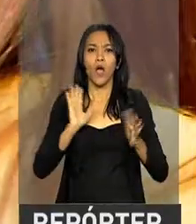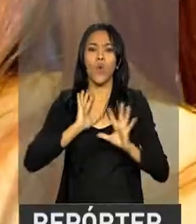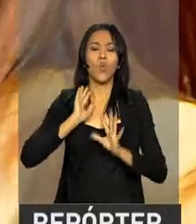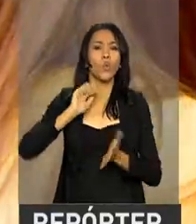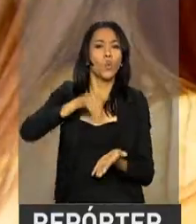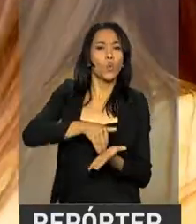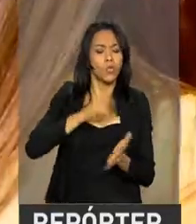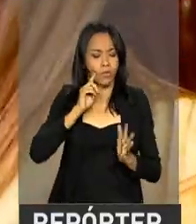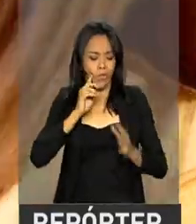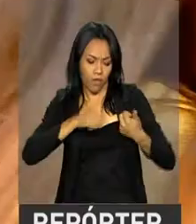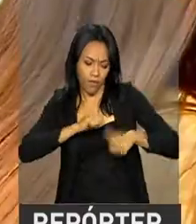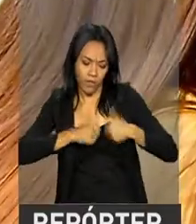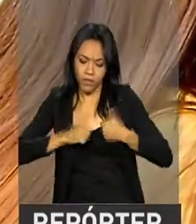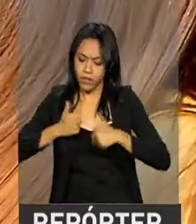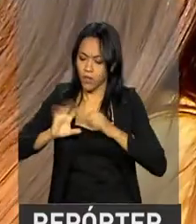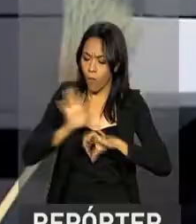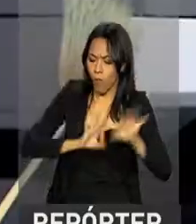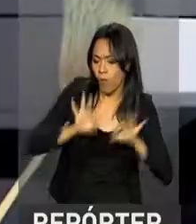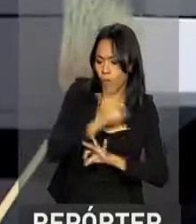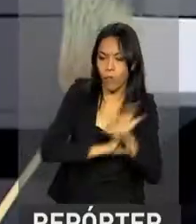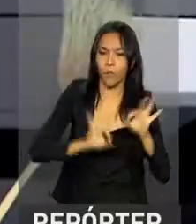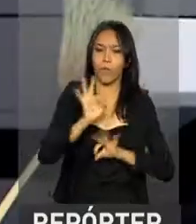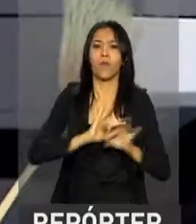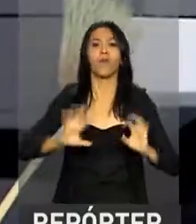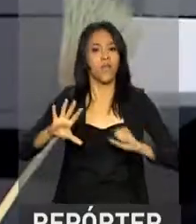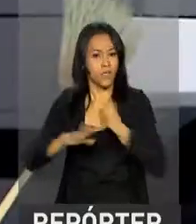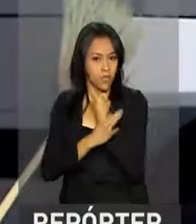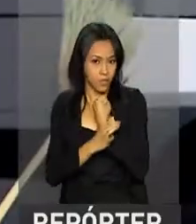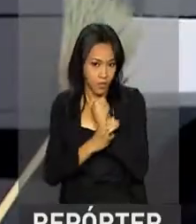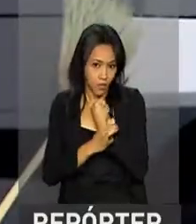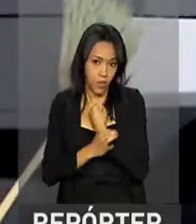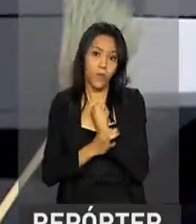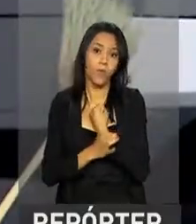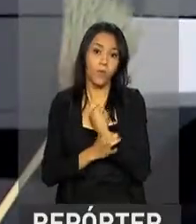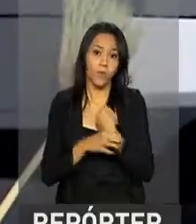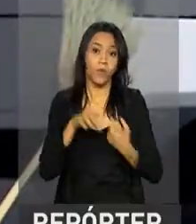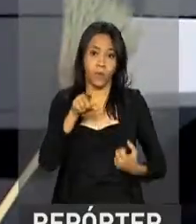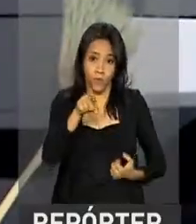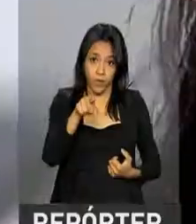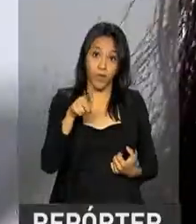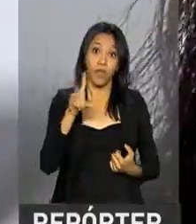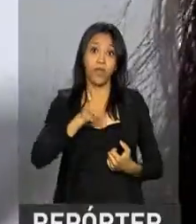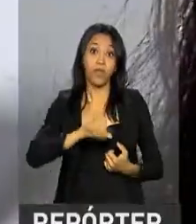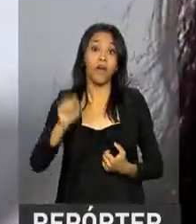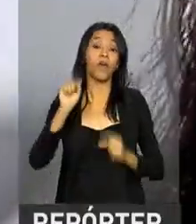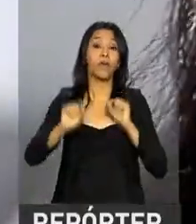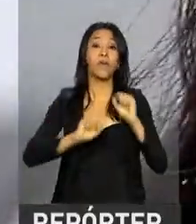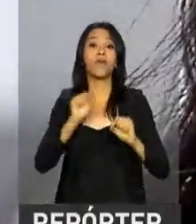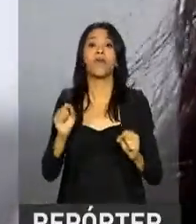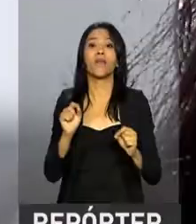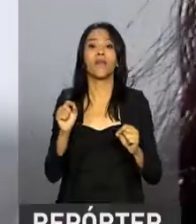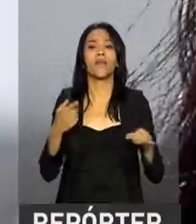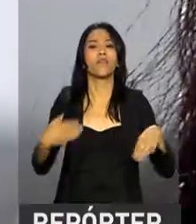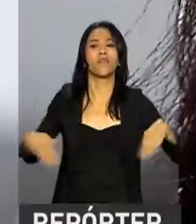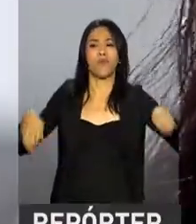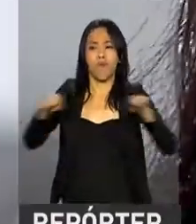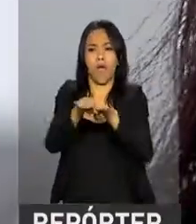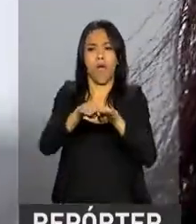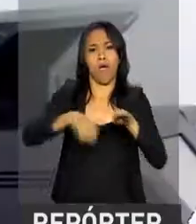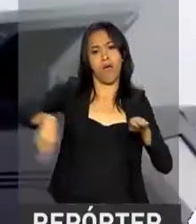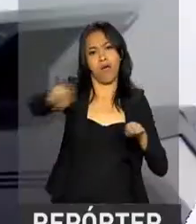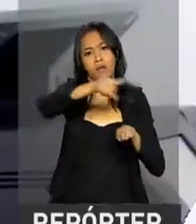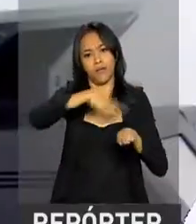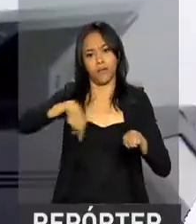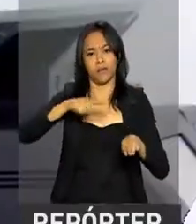revisões e garante que a estrutura de segurança aprimorada vai proporcionar condições iguais aos participantes